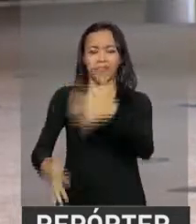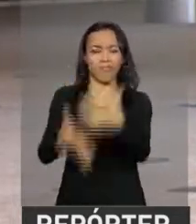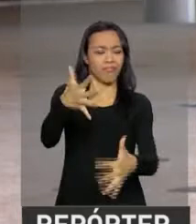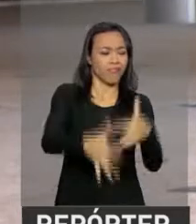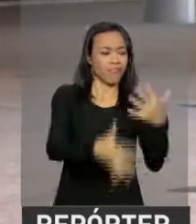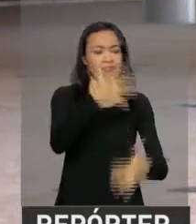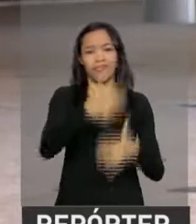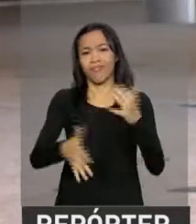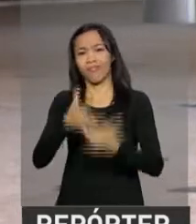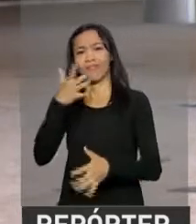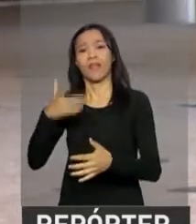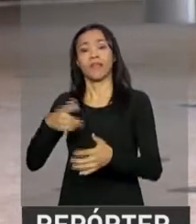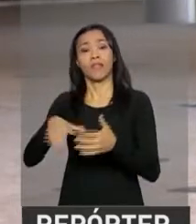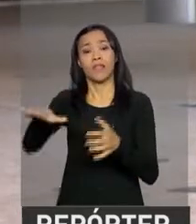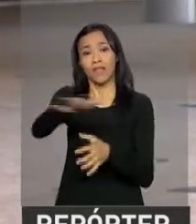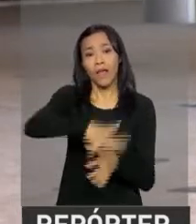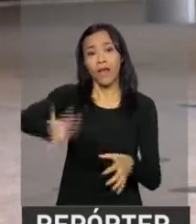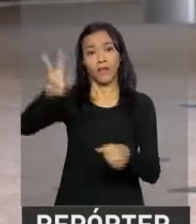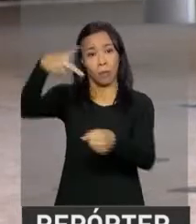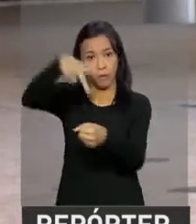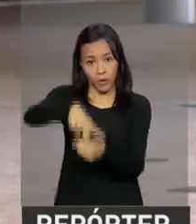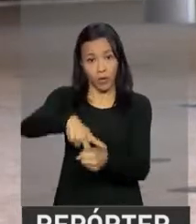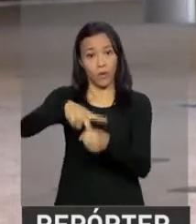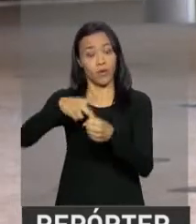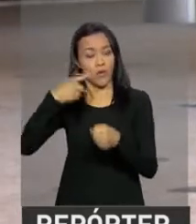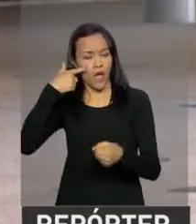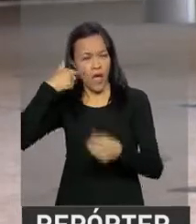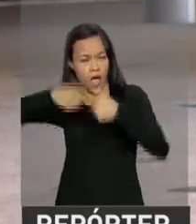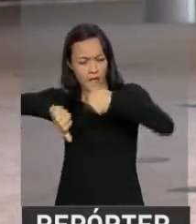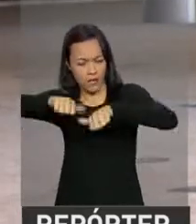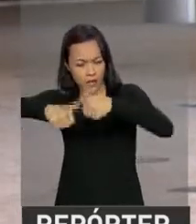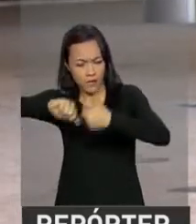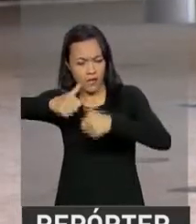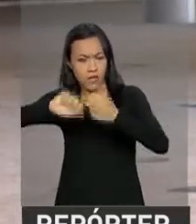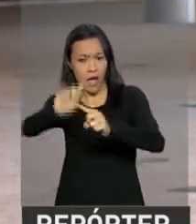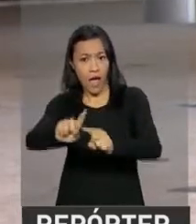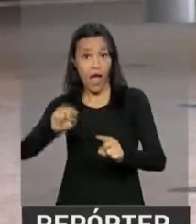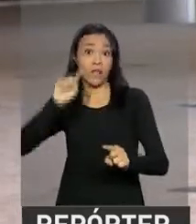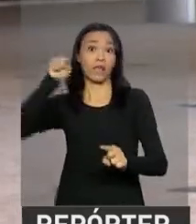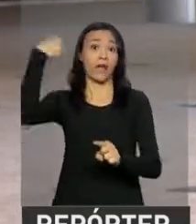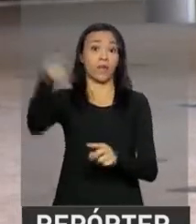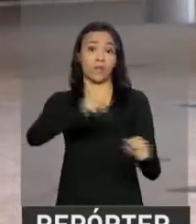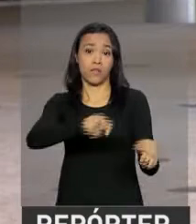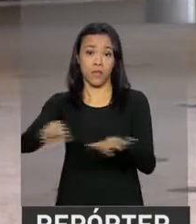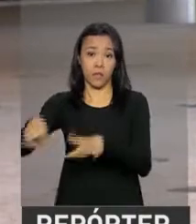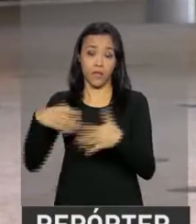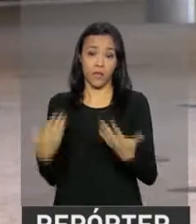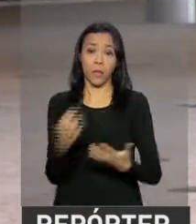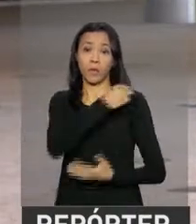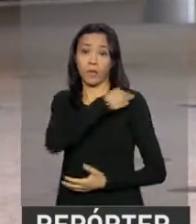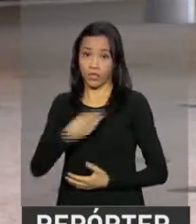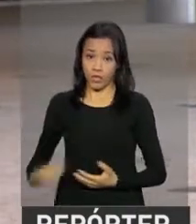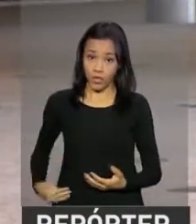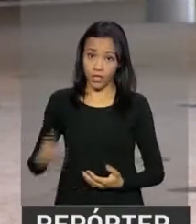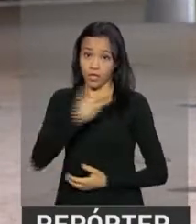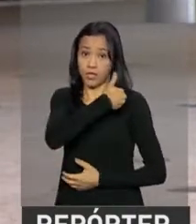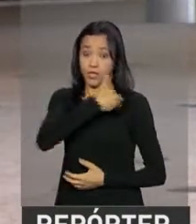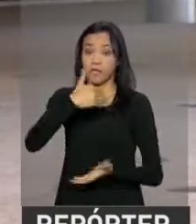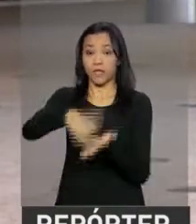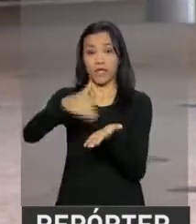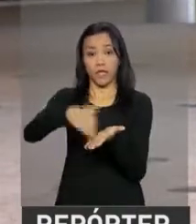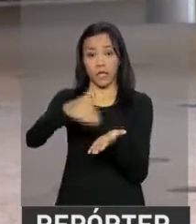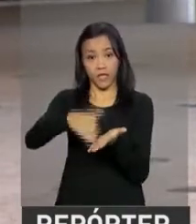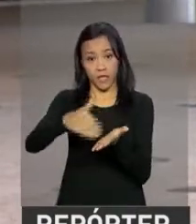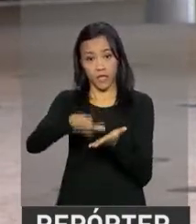no setor do petróleo, seja analisada até a próxima semana. O ministro da Secretaria de Governo da Presidência